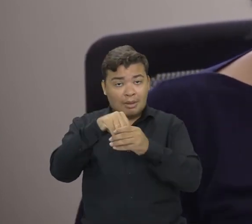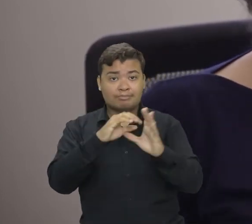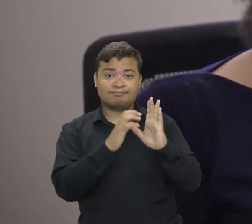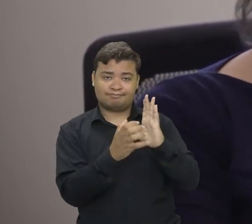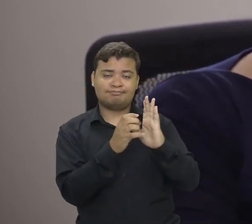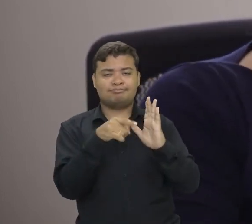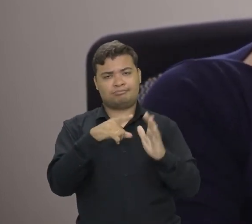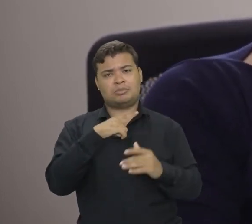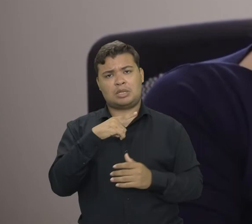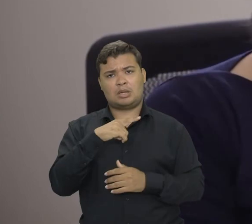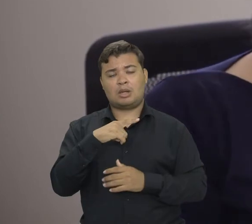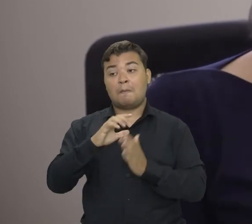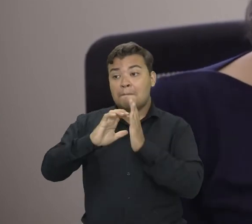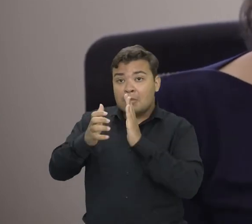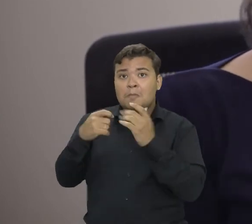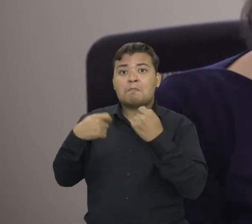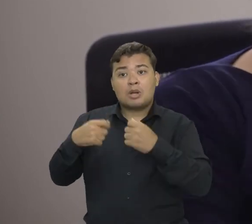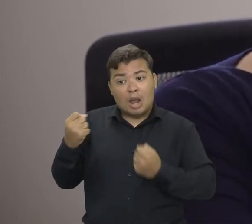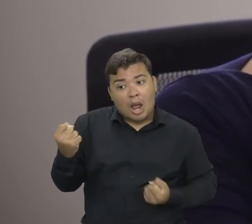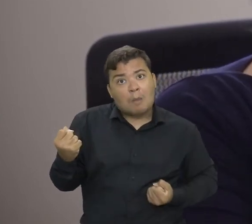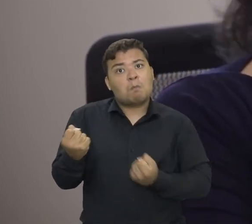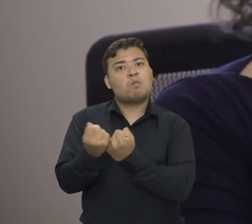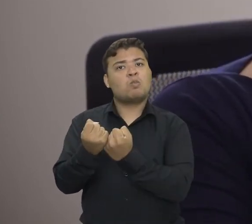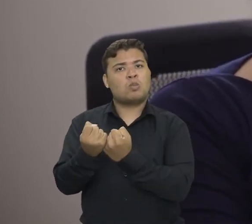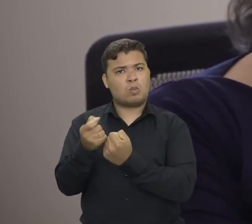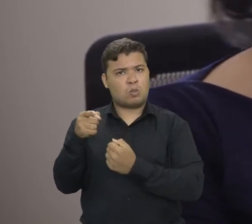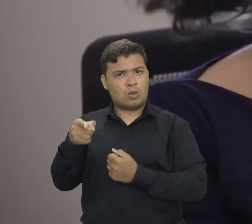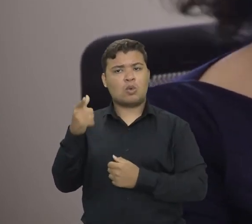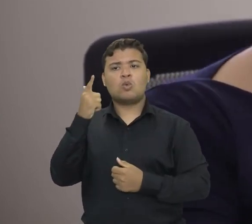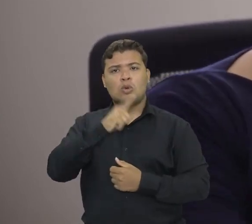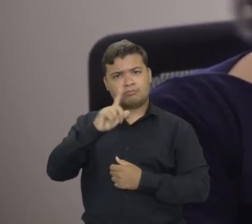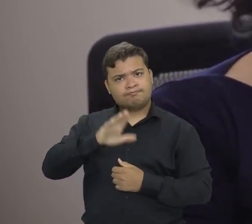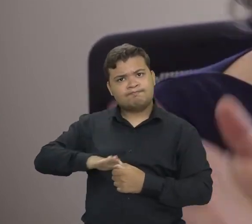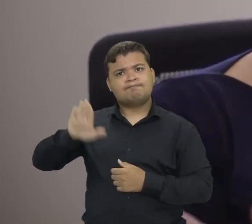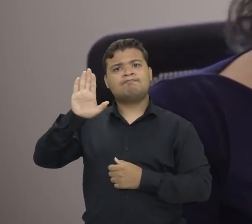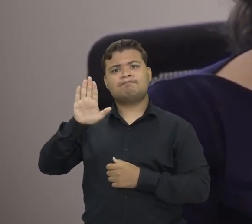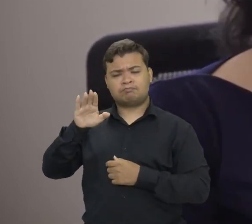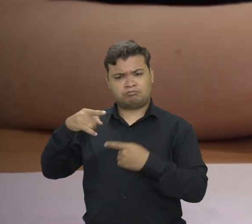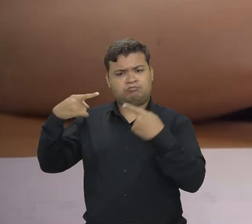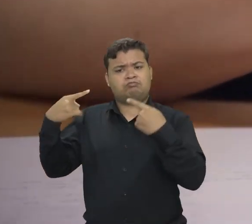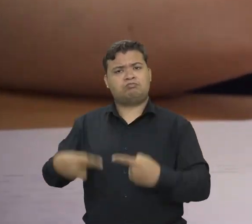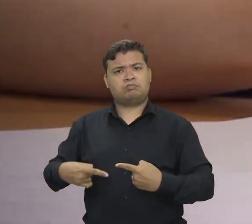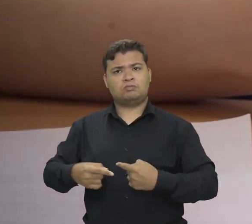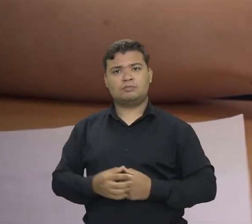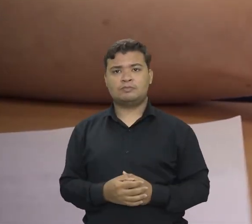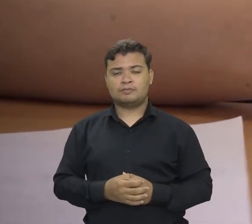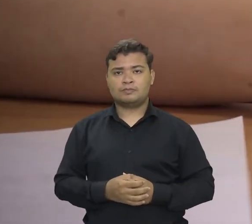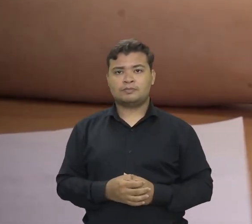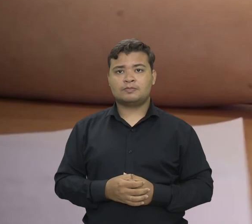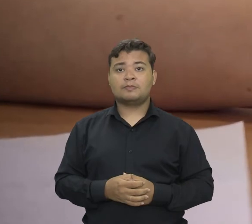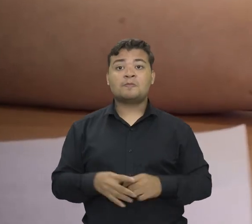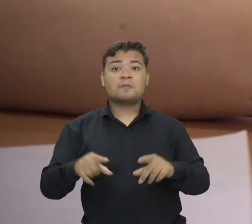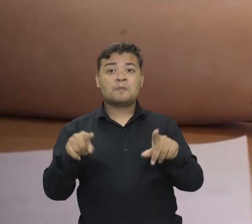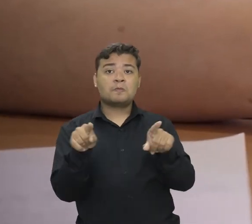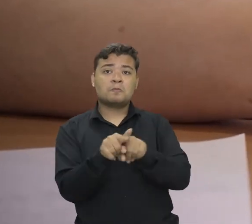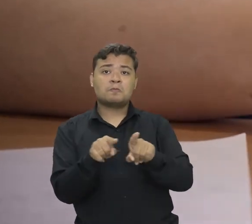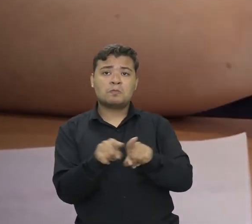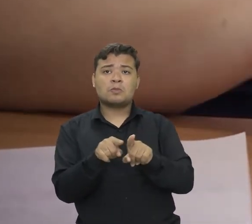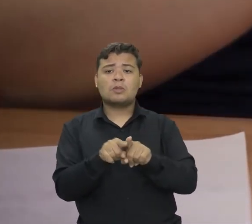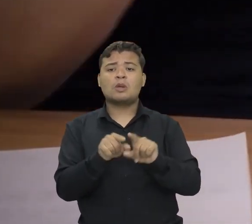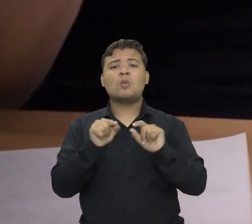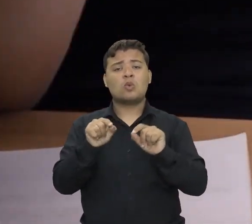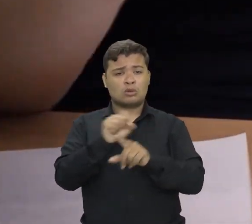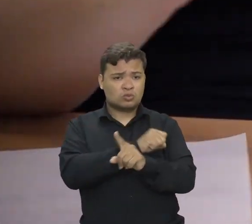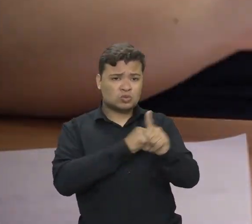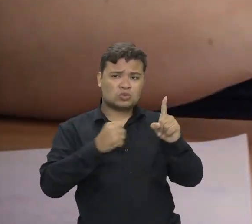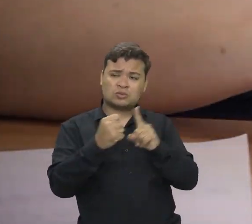partido ele precisa dar apoio para que uma candidatura seja competitiva, de homem, de mulher, enfim. A gente tem também um olhar